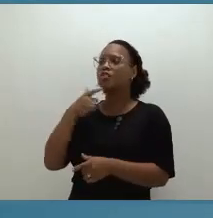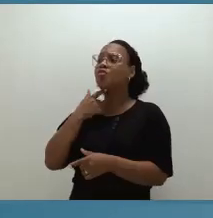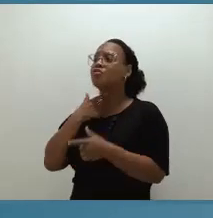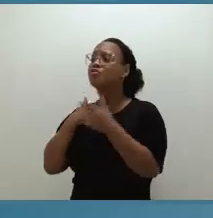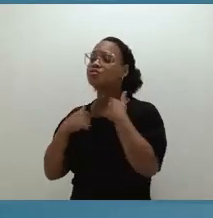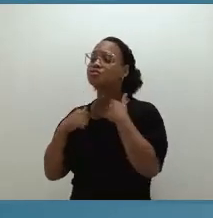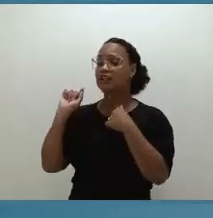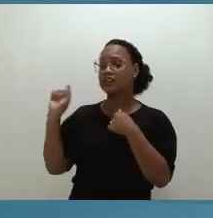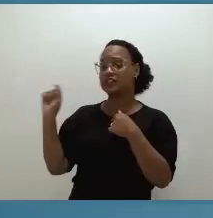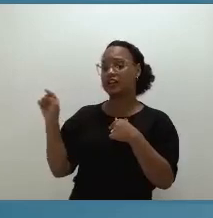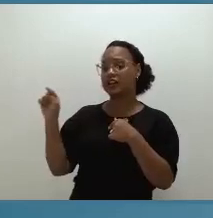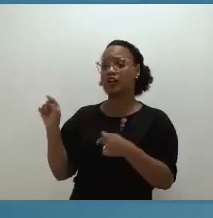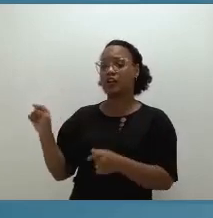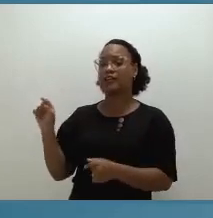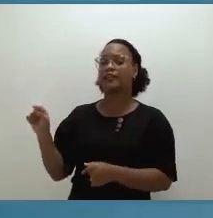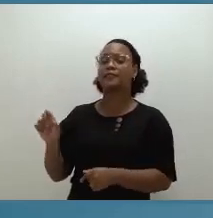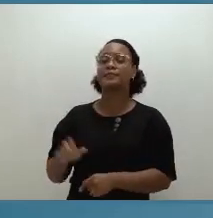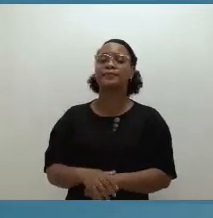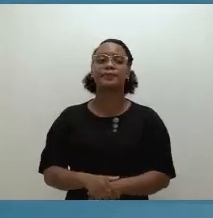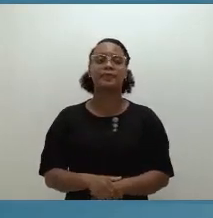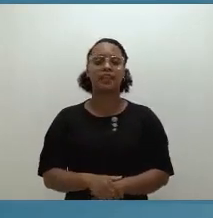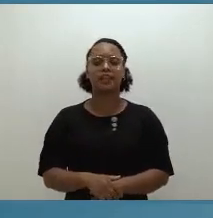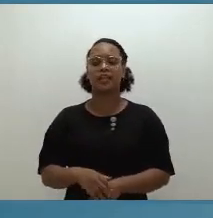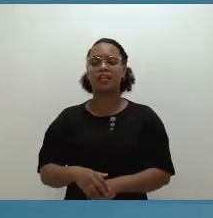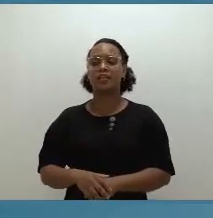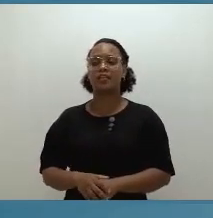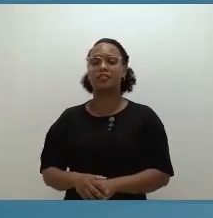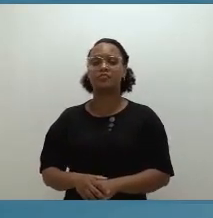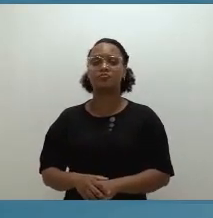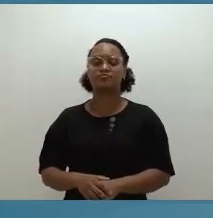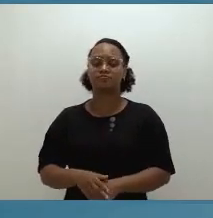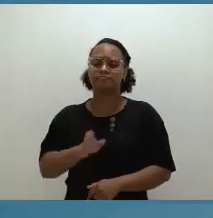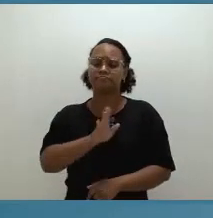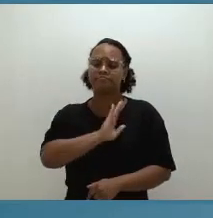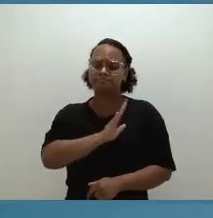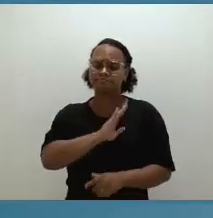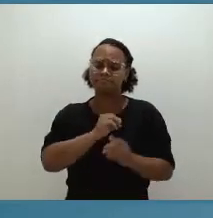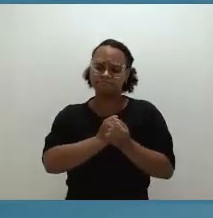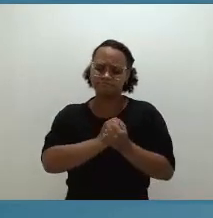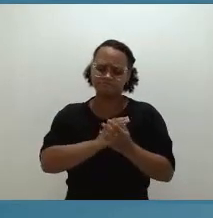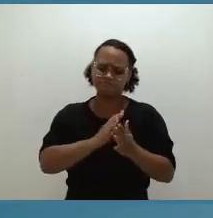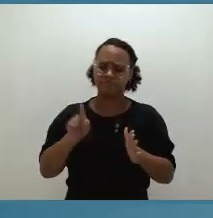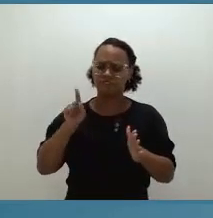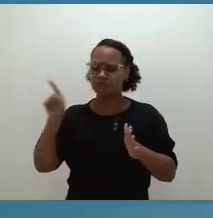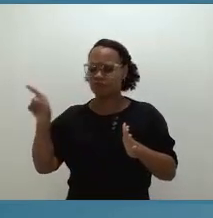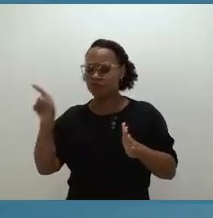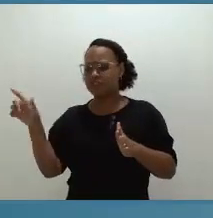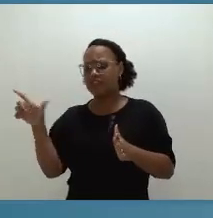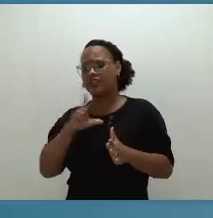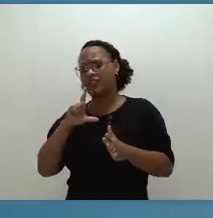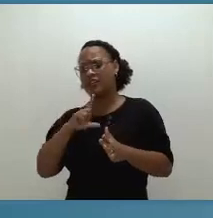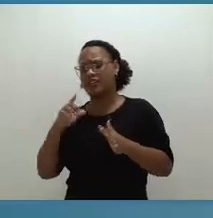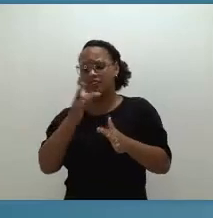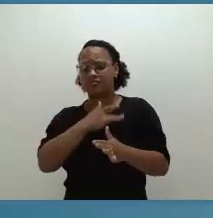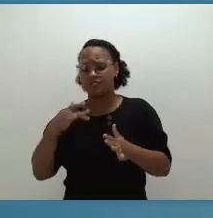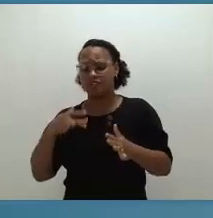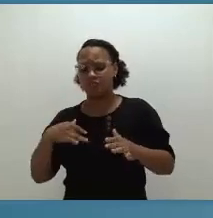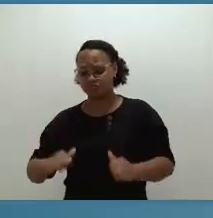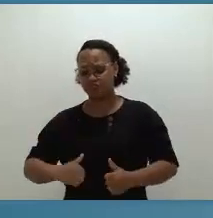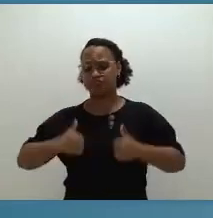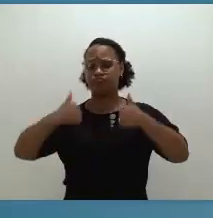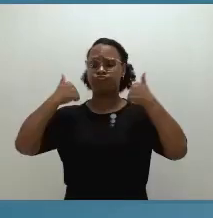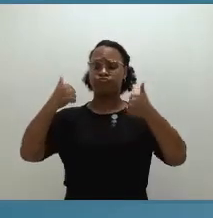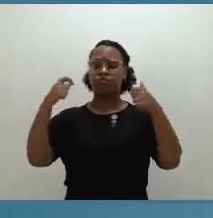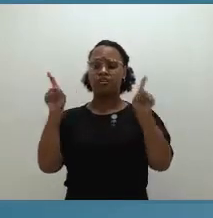colega, de coração, muita saúde, muita paz, muita sabedoria,